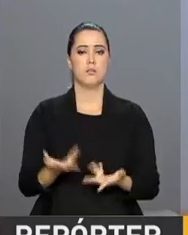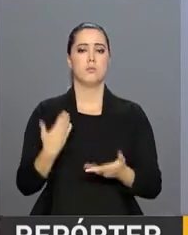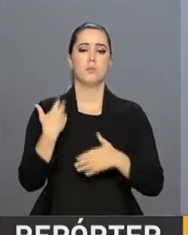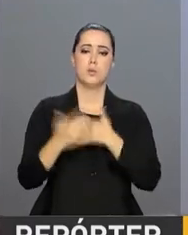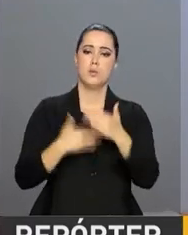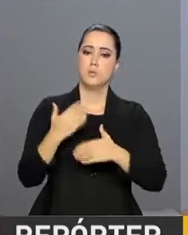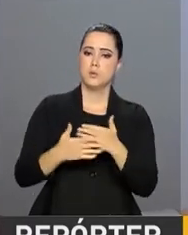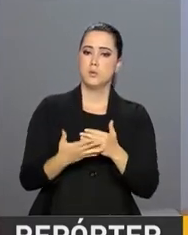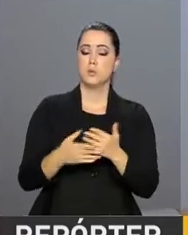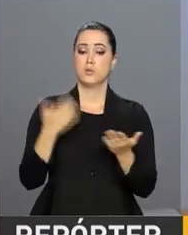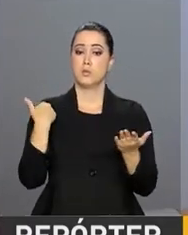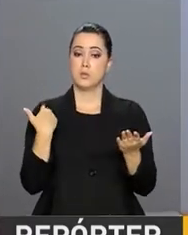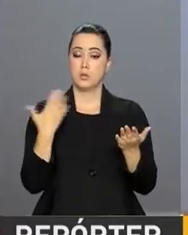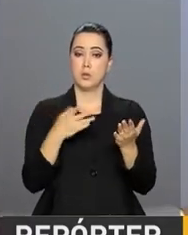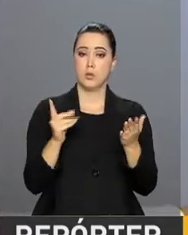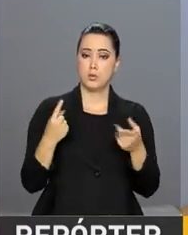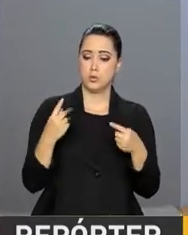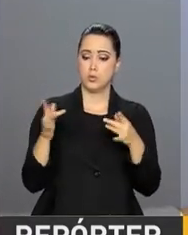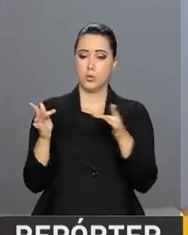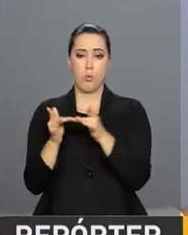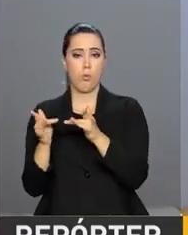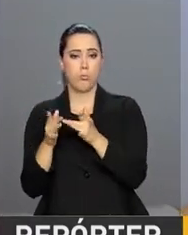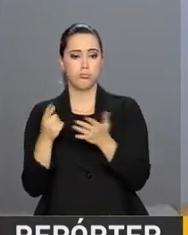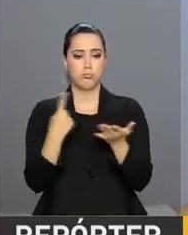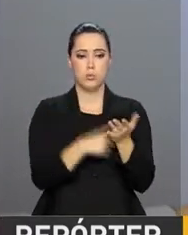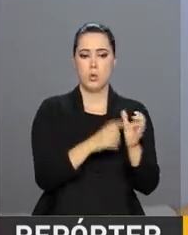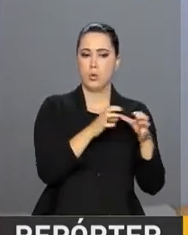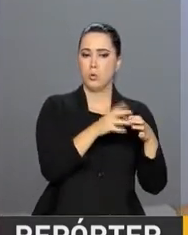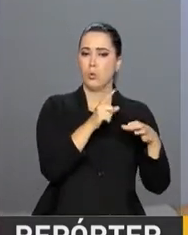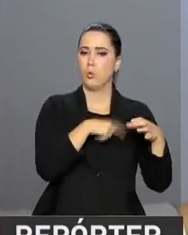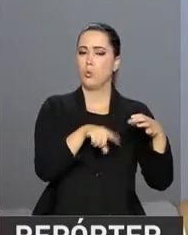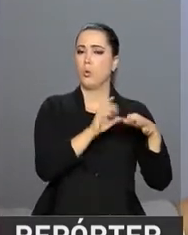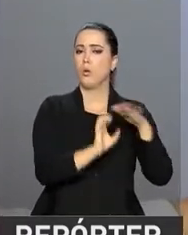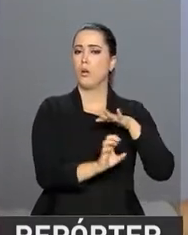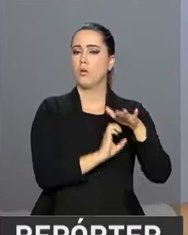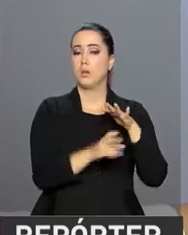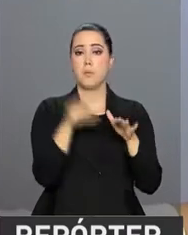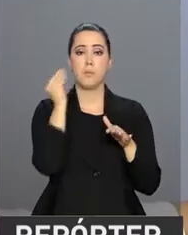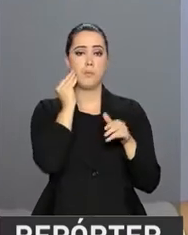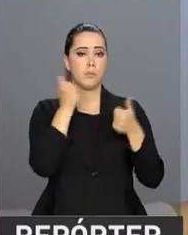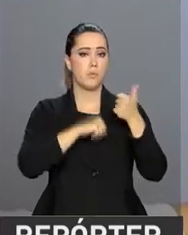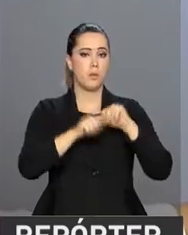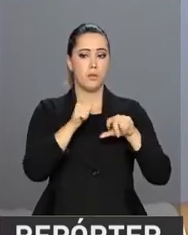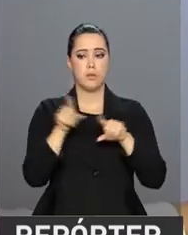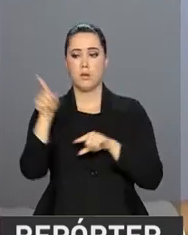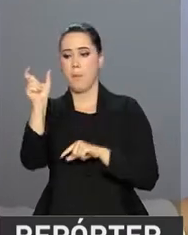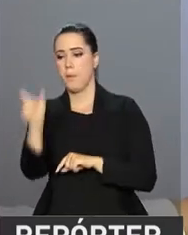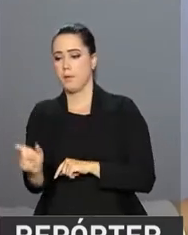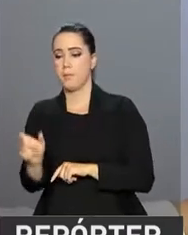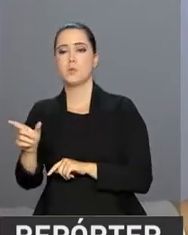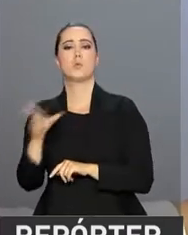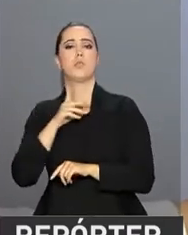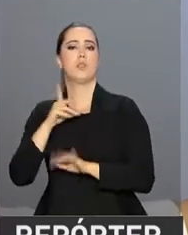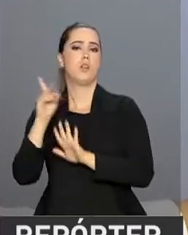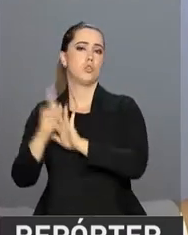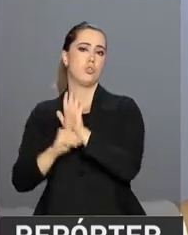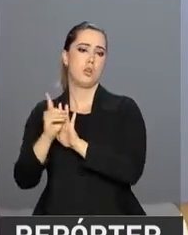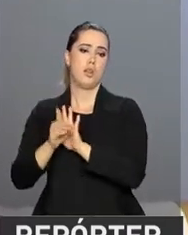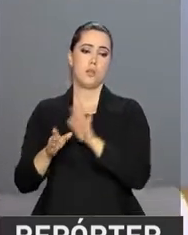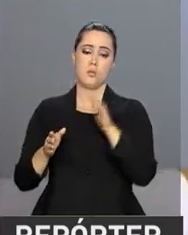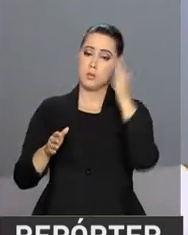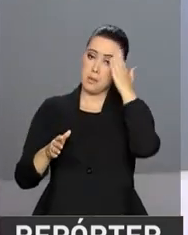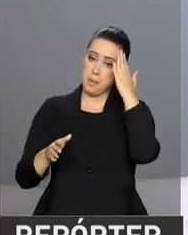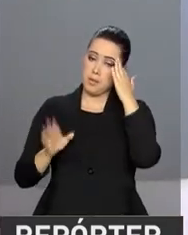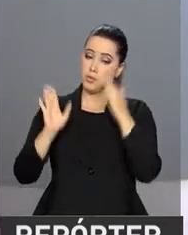processo de credenciamento e principalmente da garantia dos direitos do condutor de saber o resultado